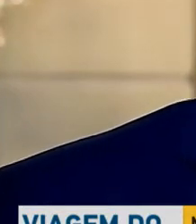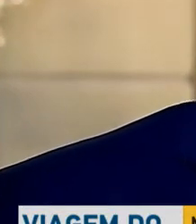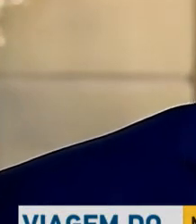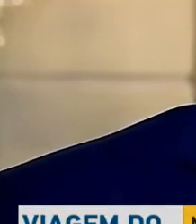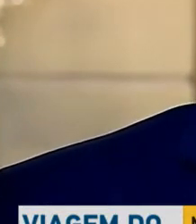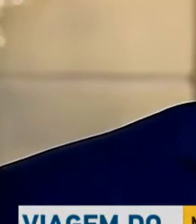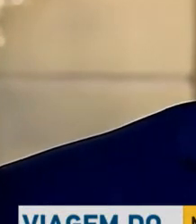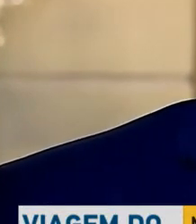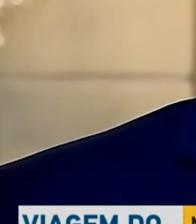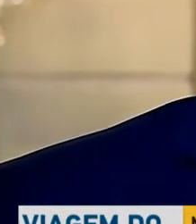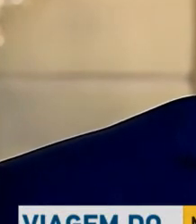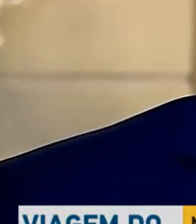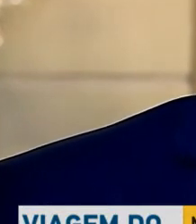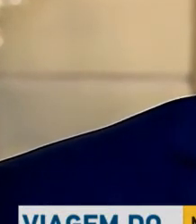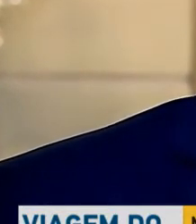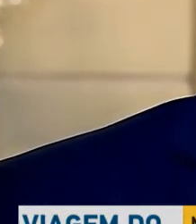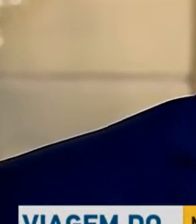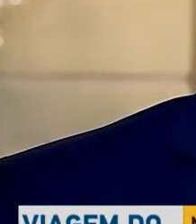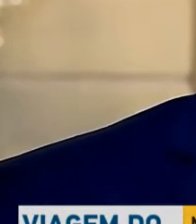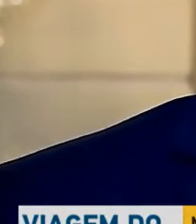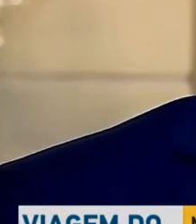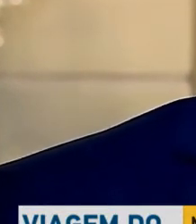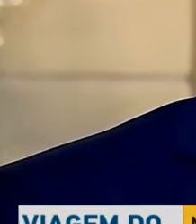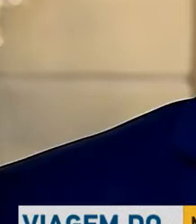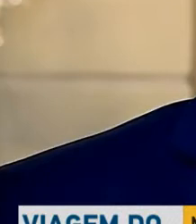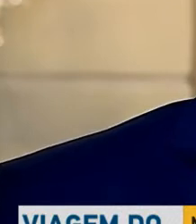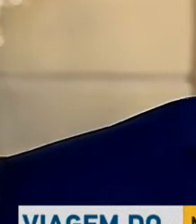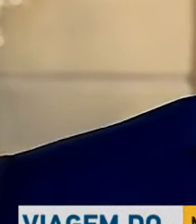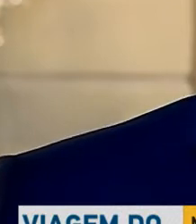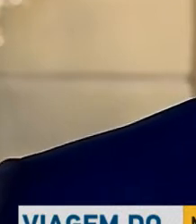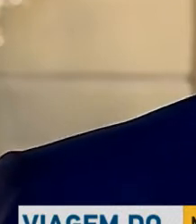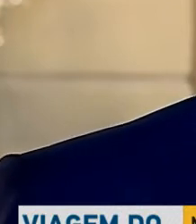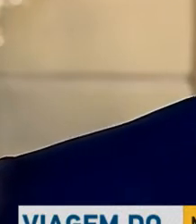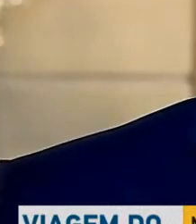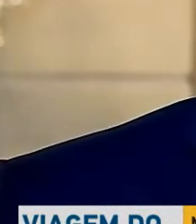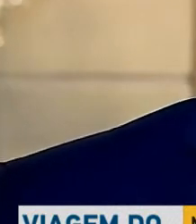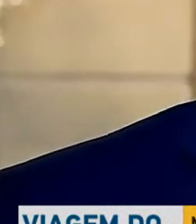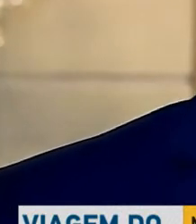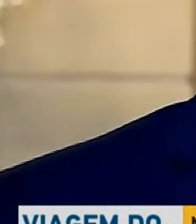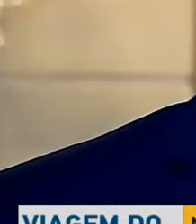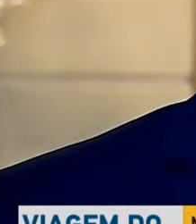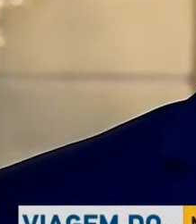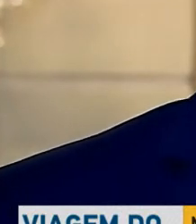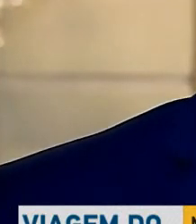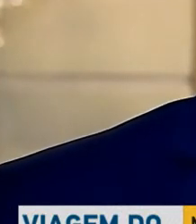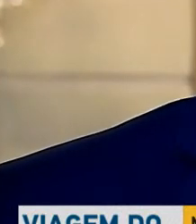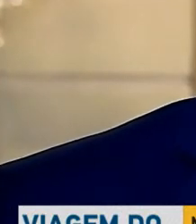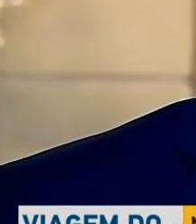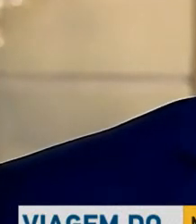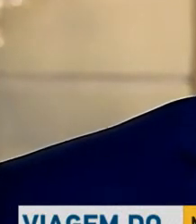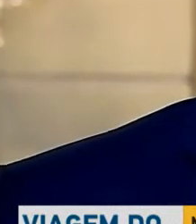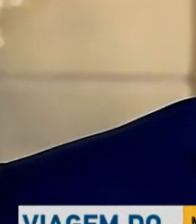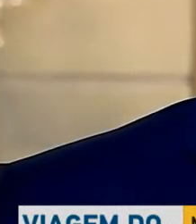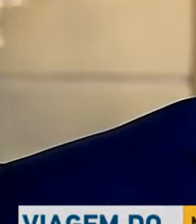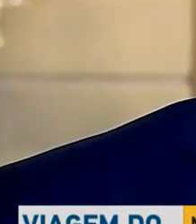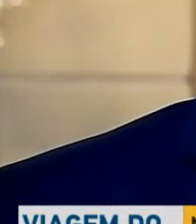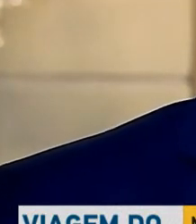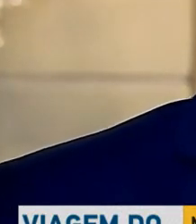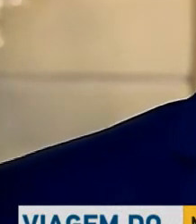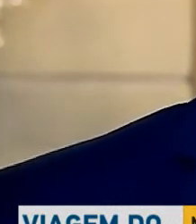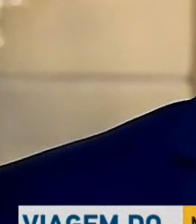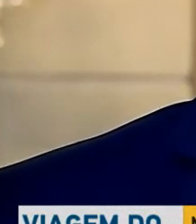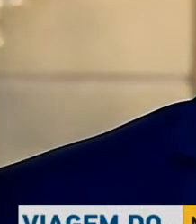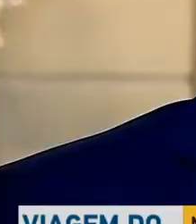difícil você poder quantificar mais importante agente estimulando trazer as pessoas para o brasil que como falei a prioridade nossa e do